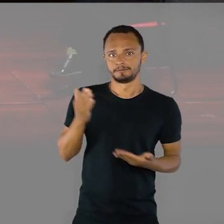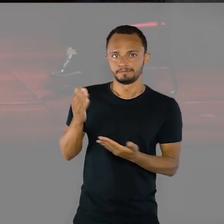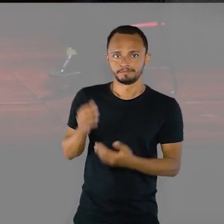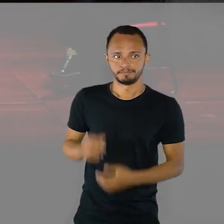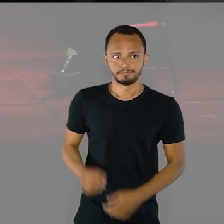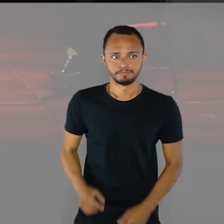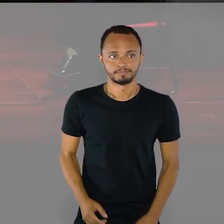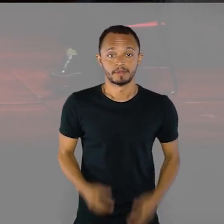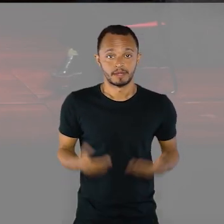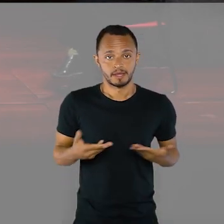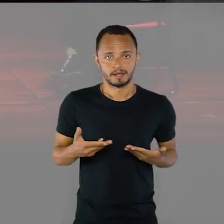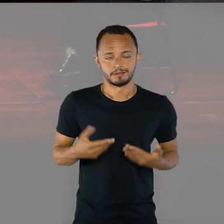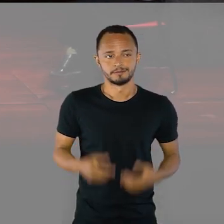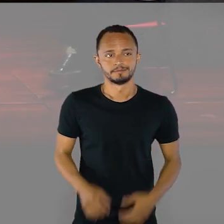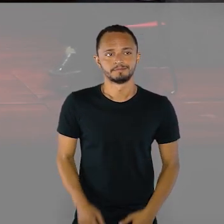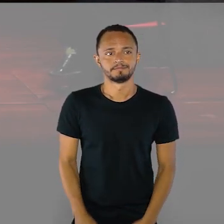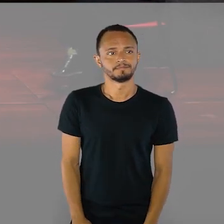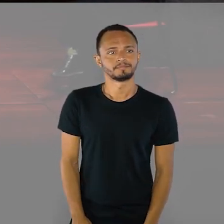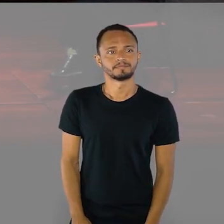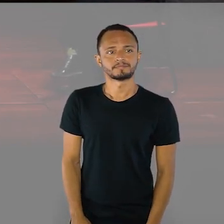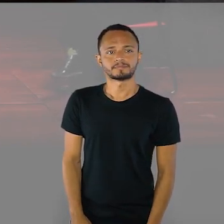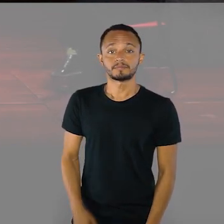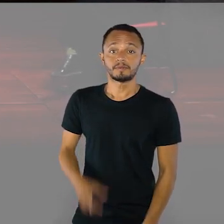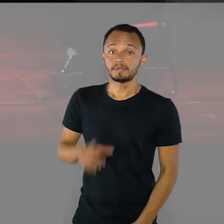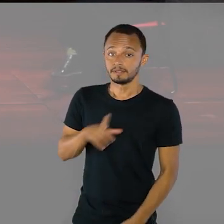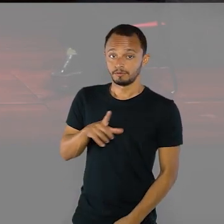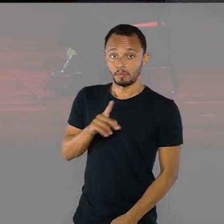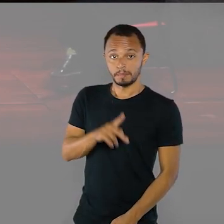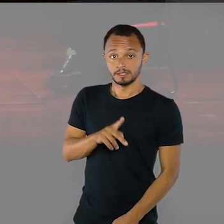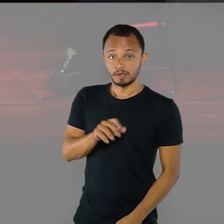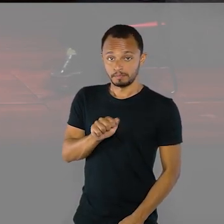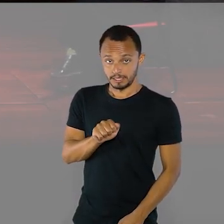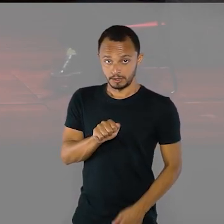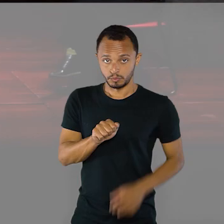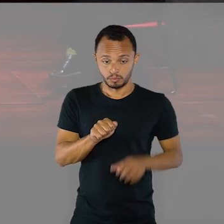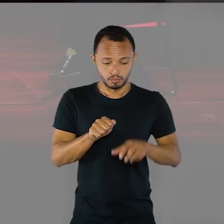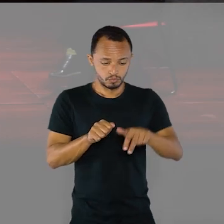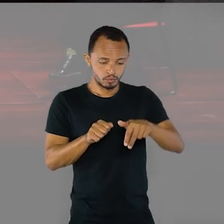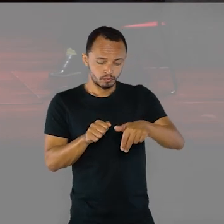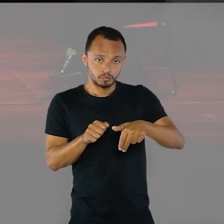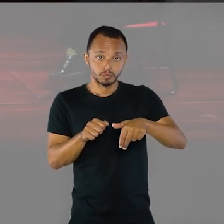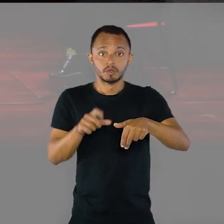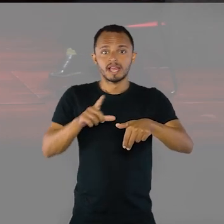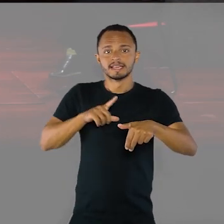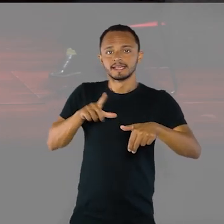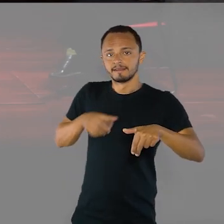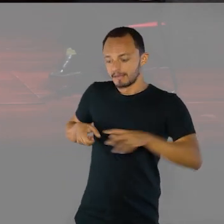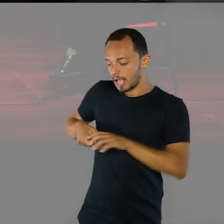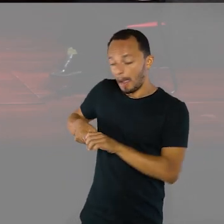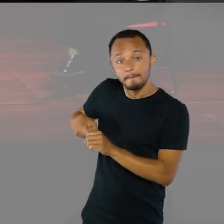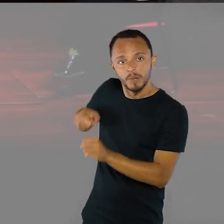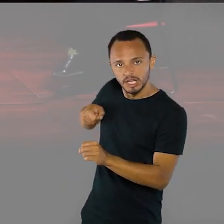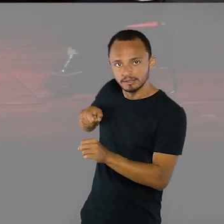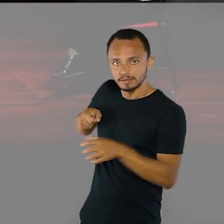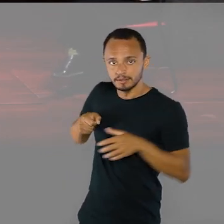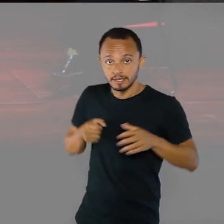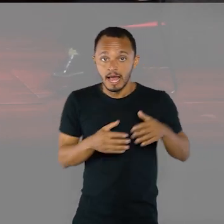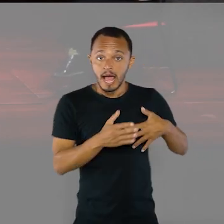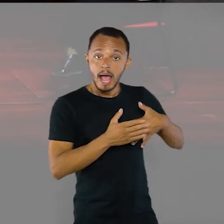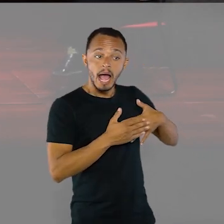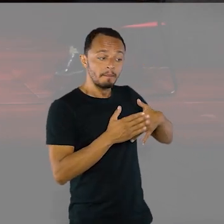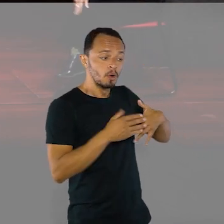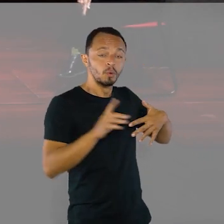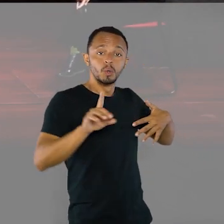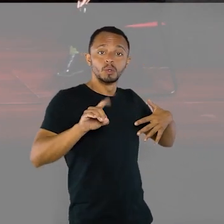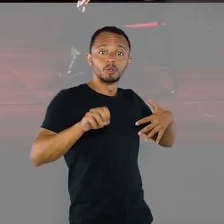que aparece, sim, ao fundo, mas eles destacam a empunhadeira, a mão de D. Pedro, e, ao